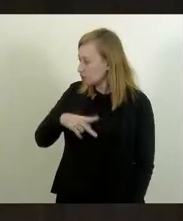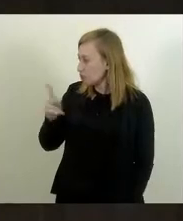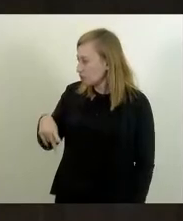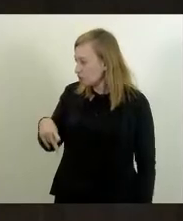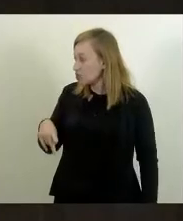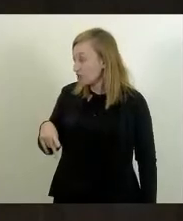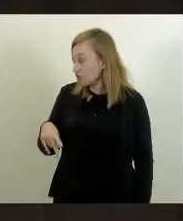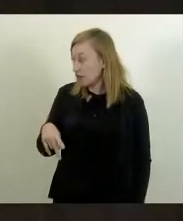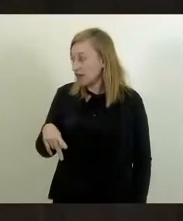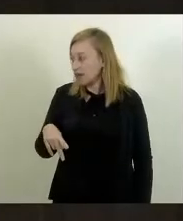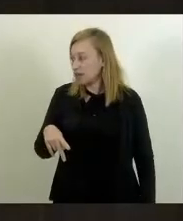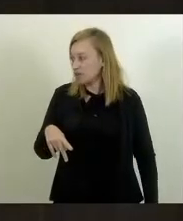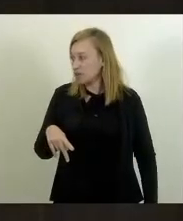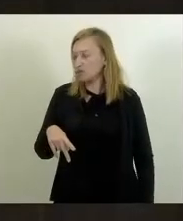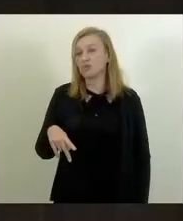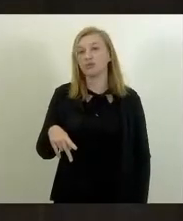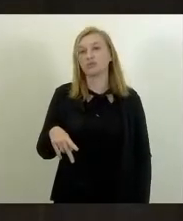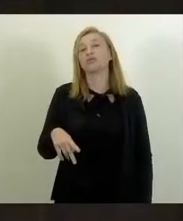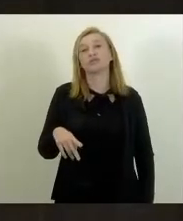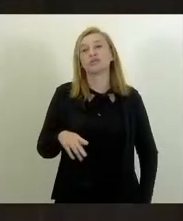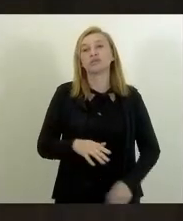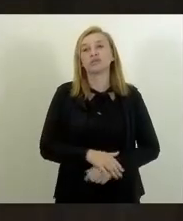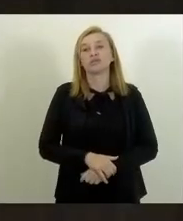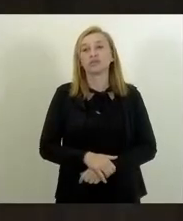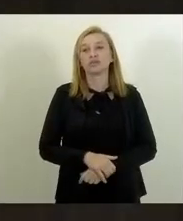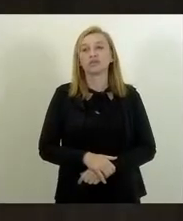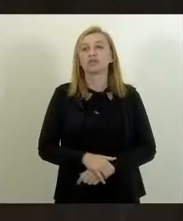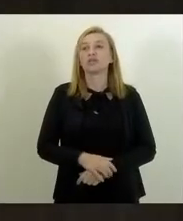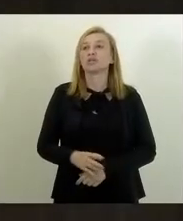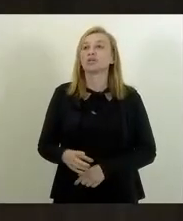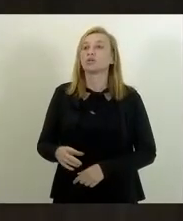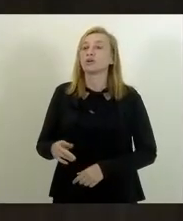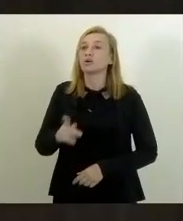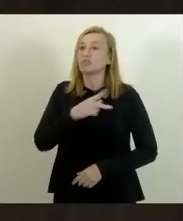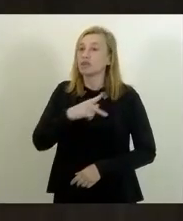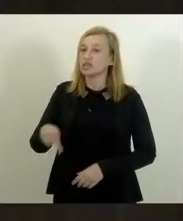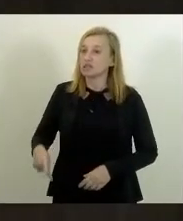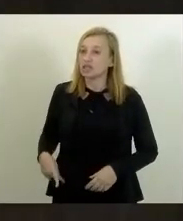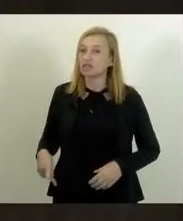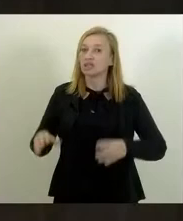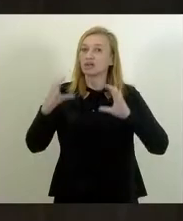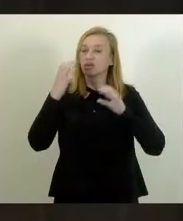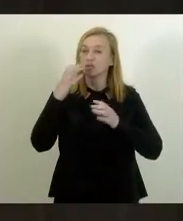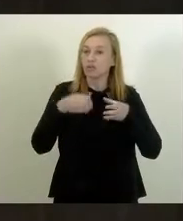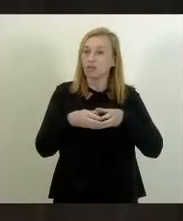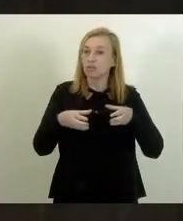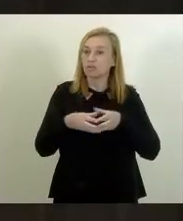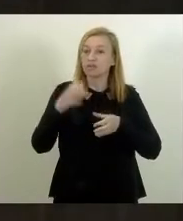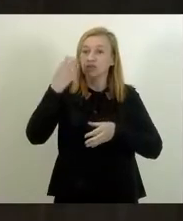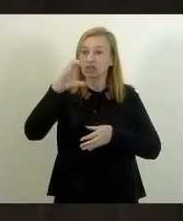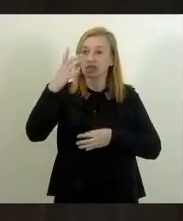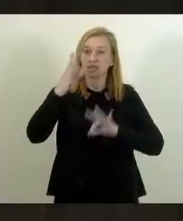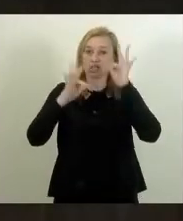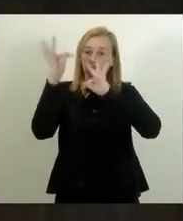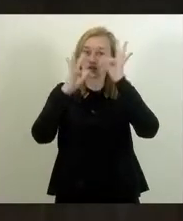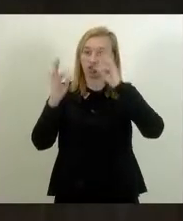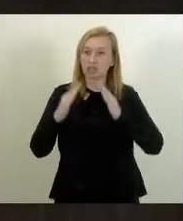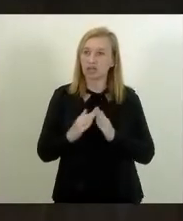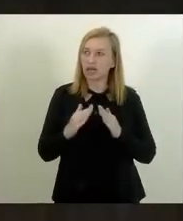universidade irmã da UERJ, a Universidade Federal Fluminense, e como presidente da Comissão de Ciência e Tecnologia desta casa, que eu